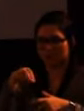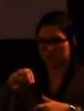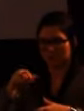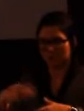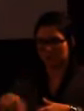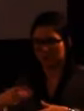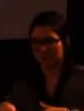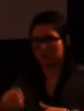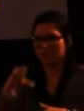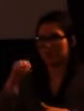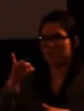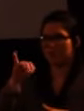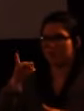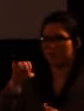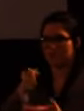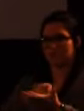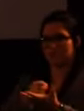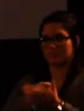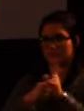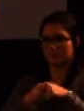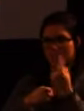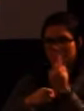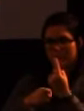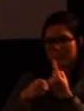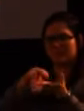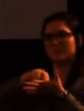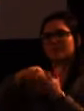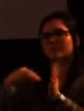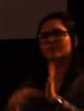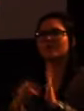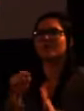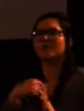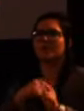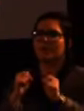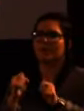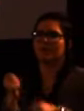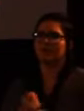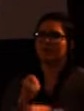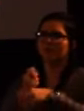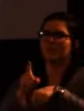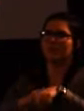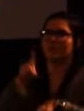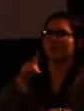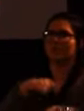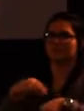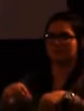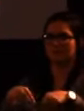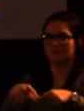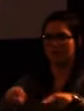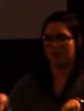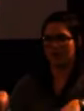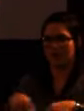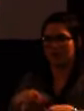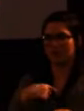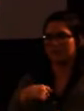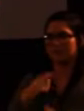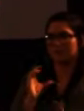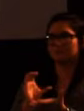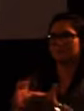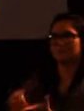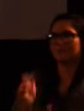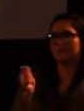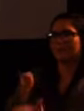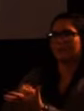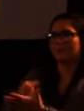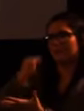o coeficiente básico é 1, significa que você pode construir ali uma vez a área do seu terreno sem pagar nada para a prefeitura.